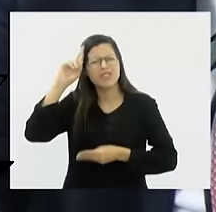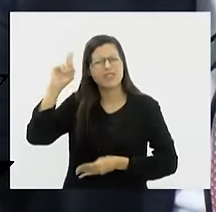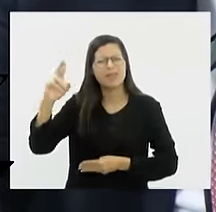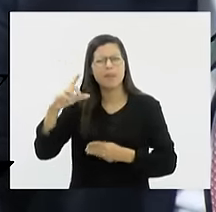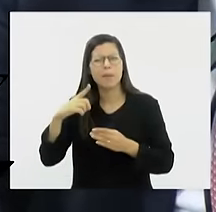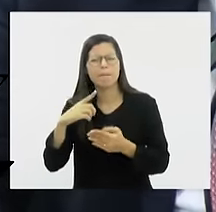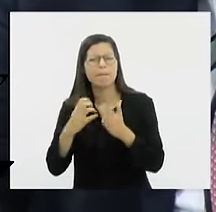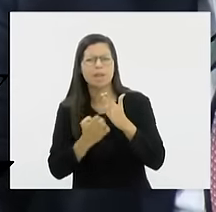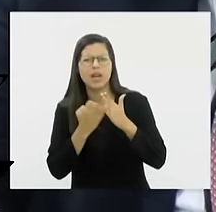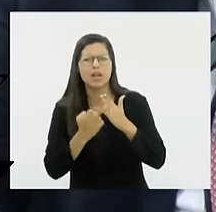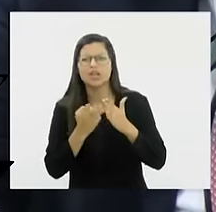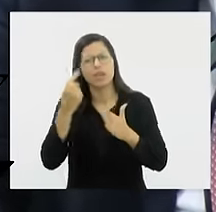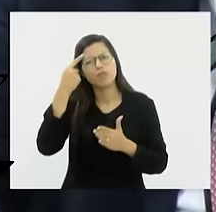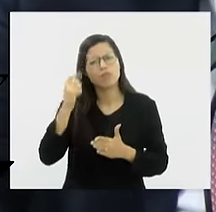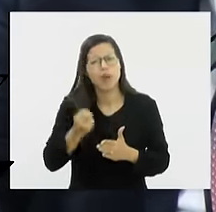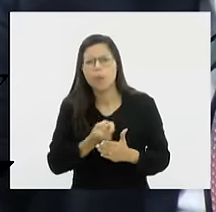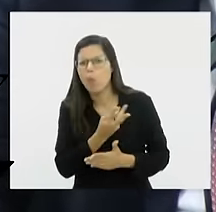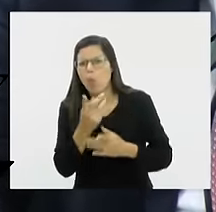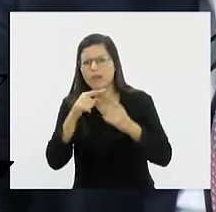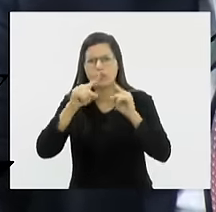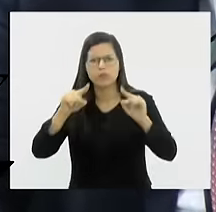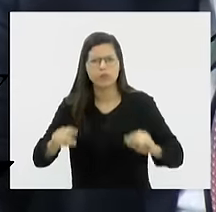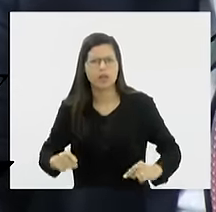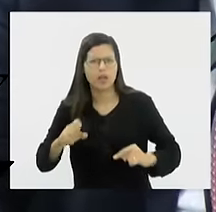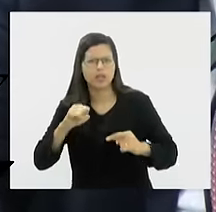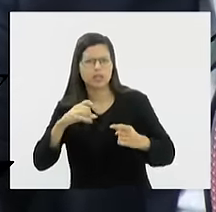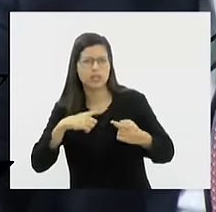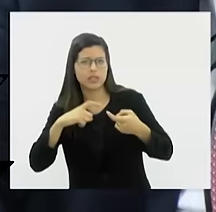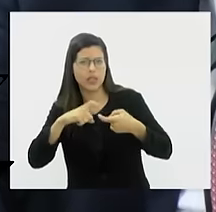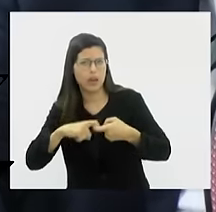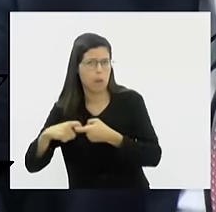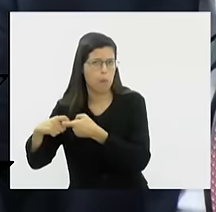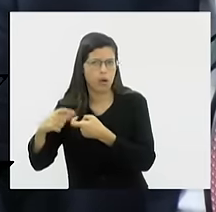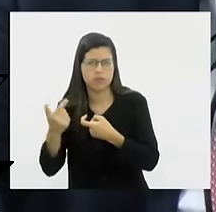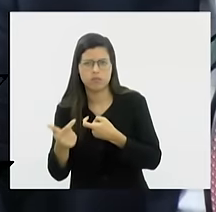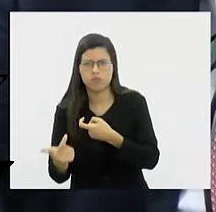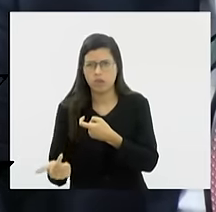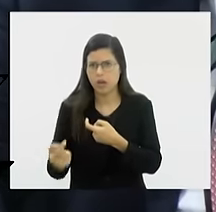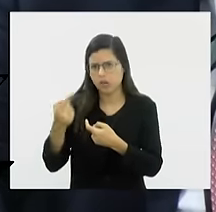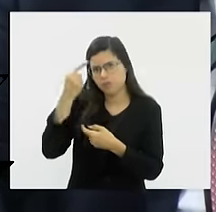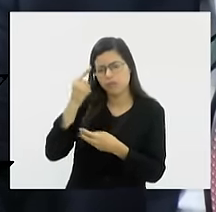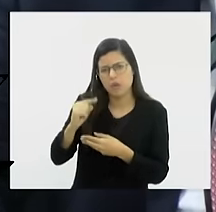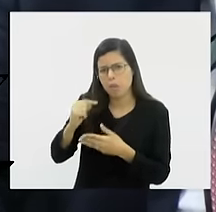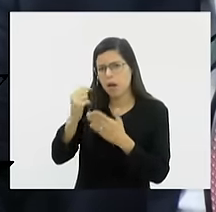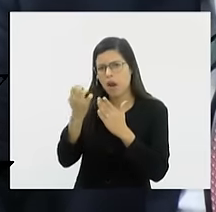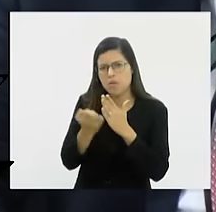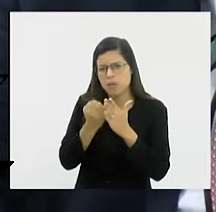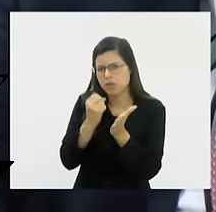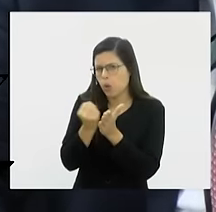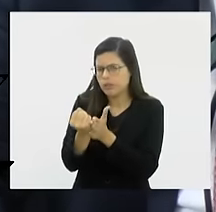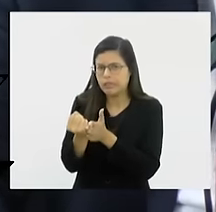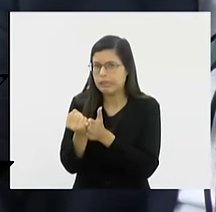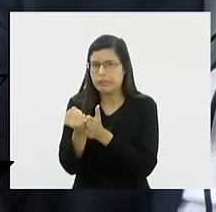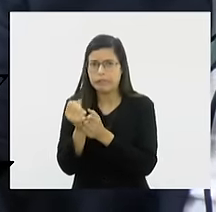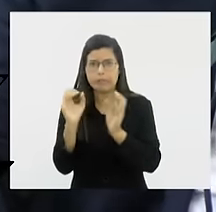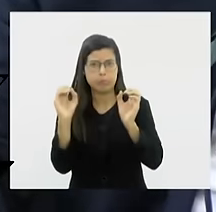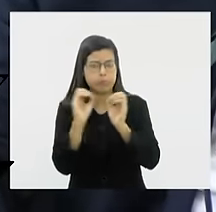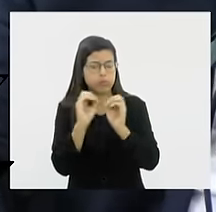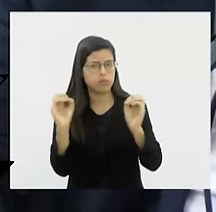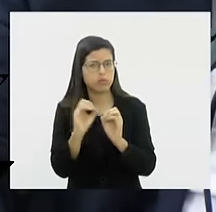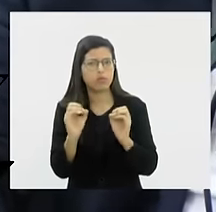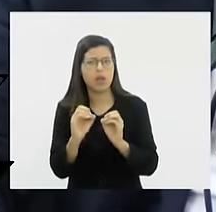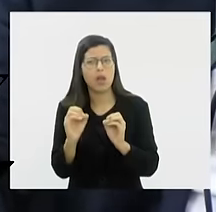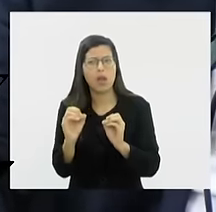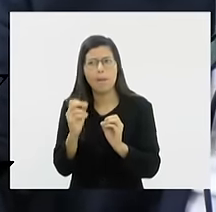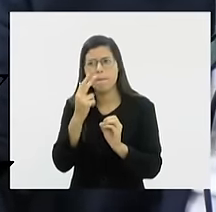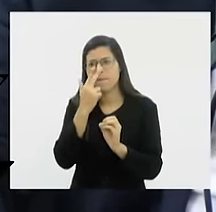não sabe quantos funcionários tem, se tem reboque, se não tem, não sabia quem eram as subcontratadas, não sabia nada. Claramente, uma figura